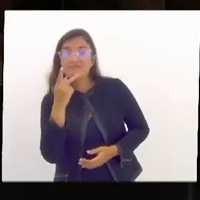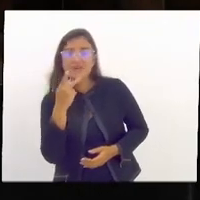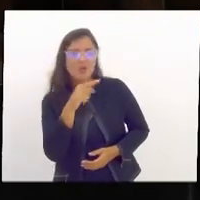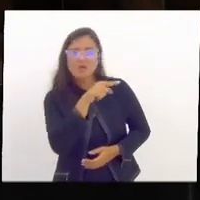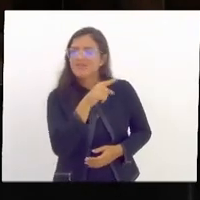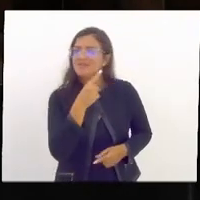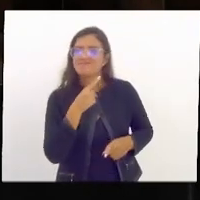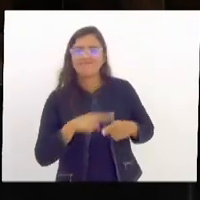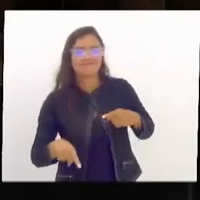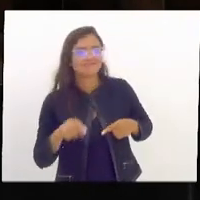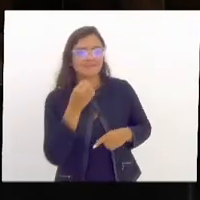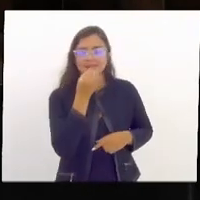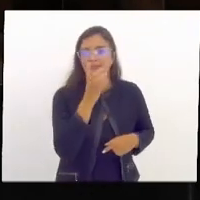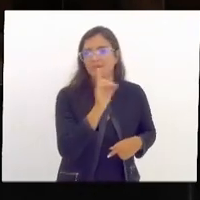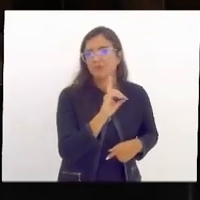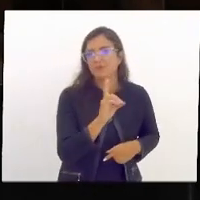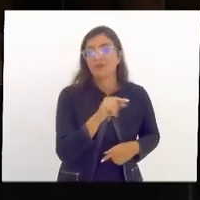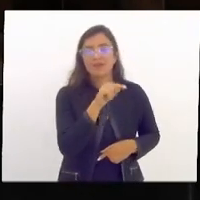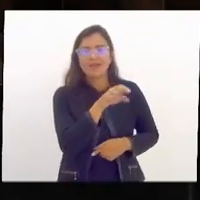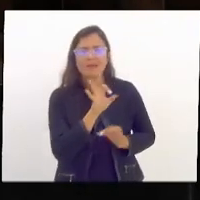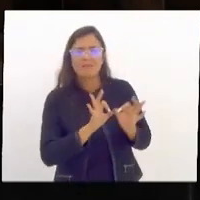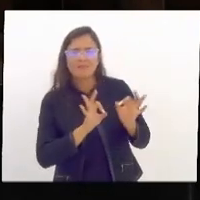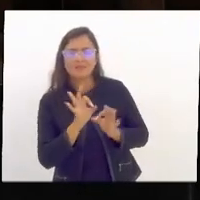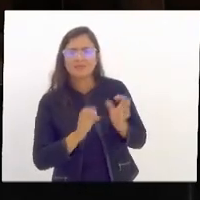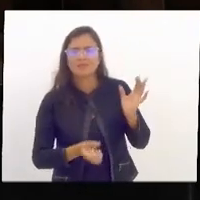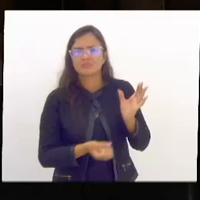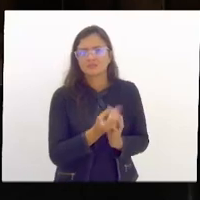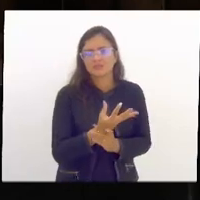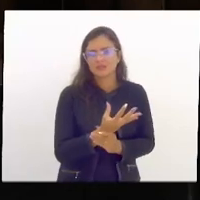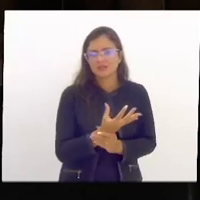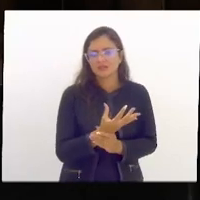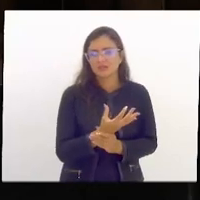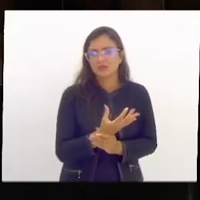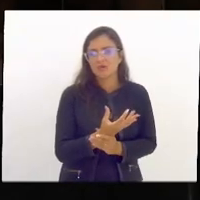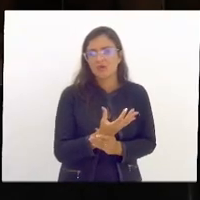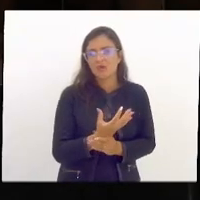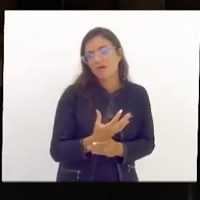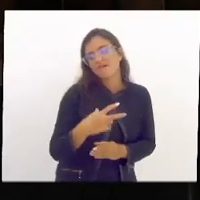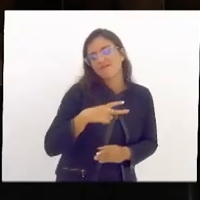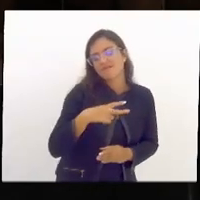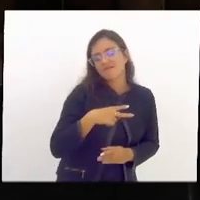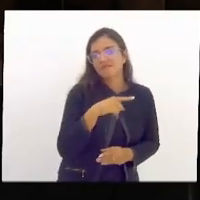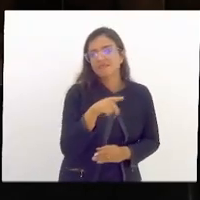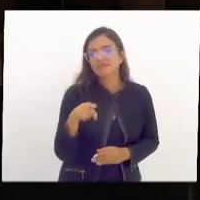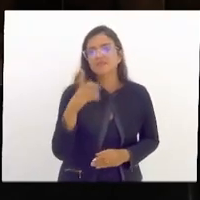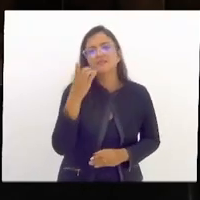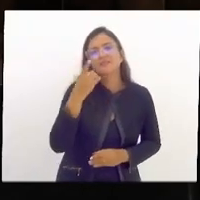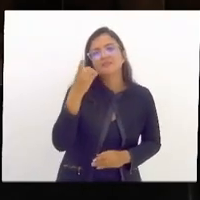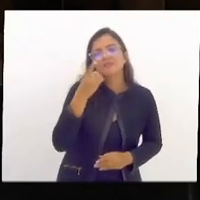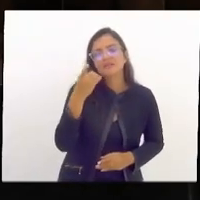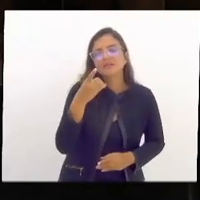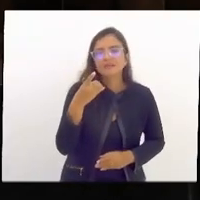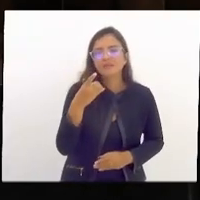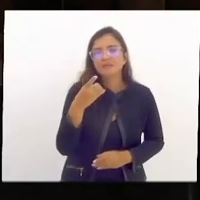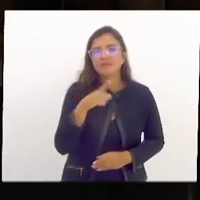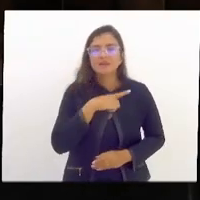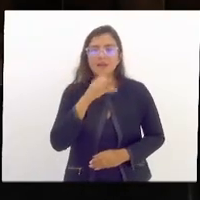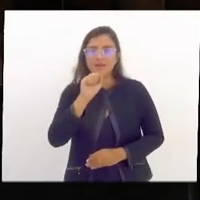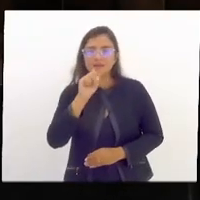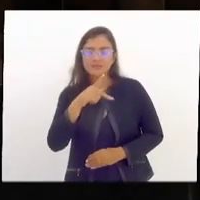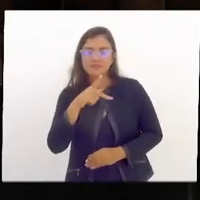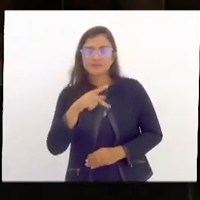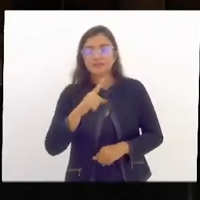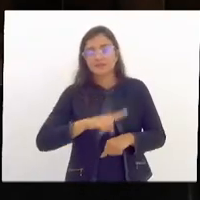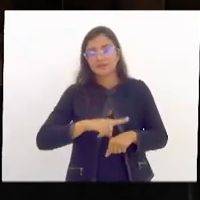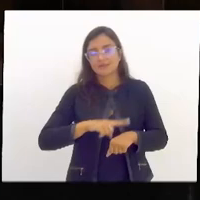O plano cria um regime de previdência complementar privada para os deputados e deputadas por aposentadoria voluntária, por